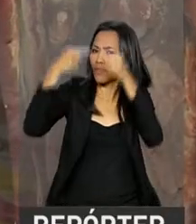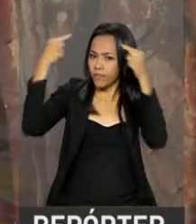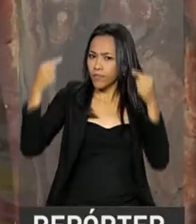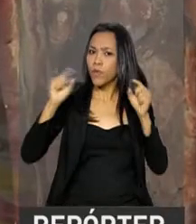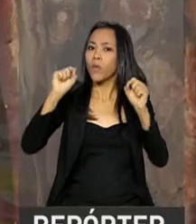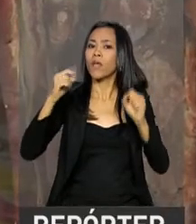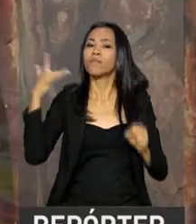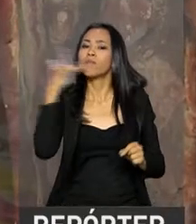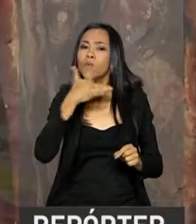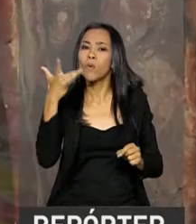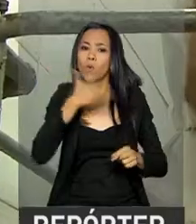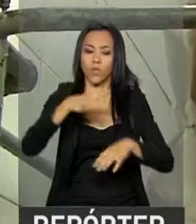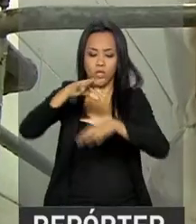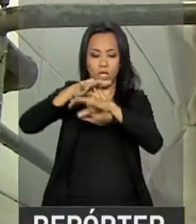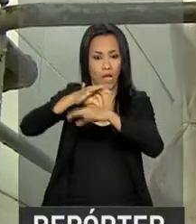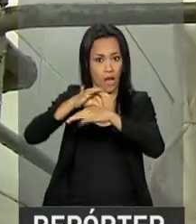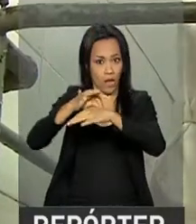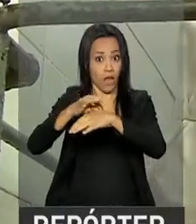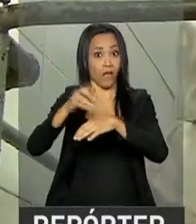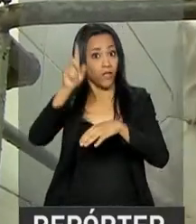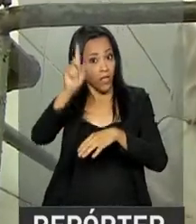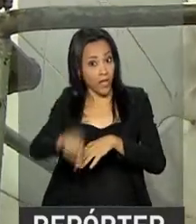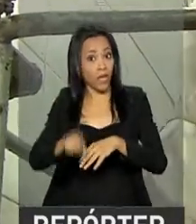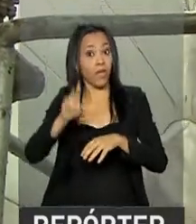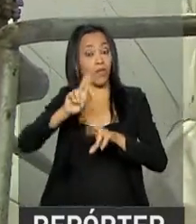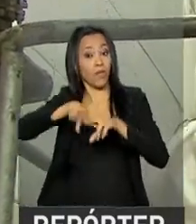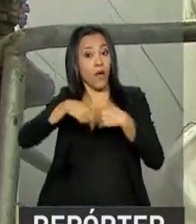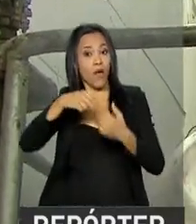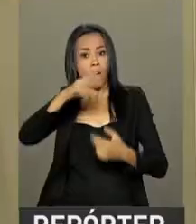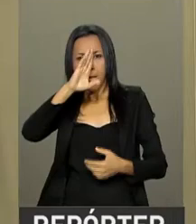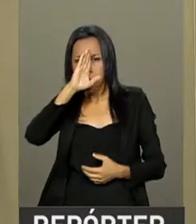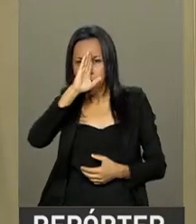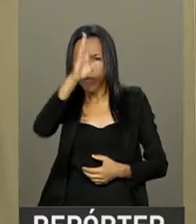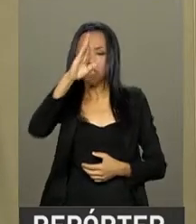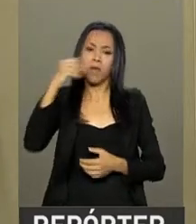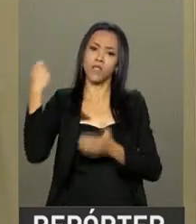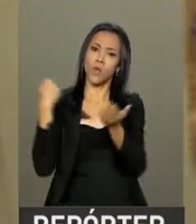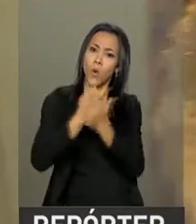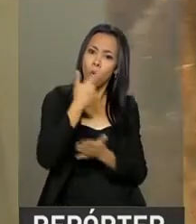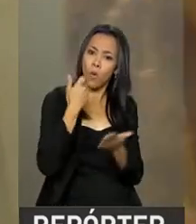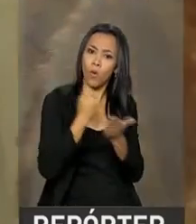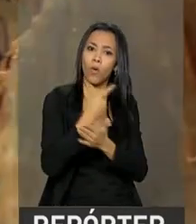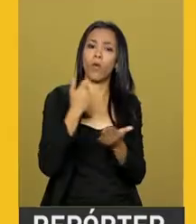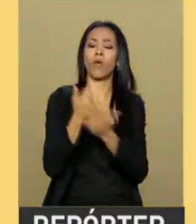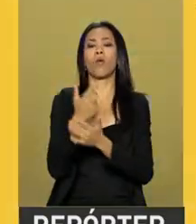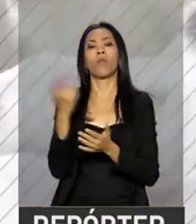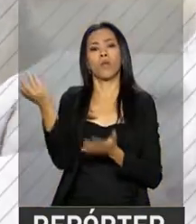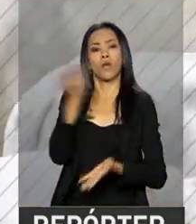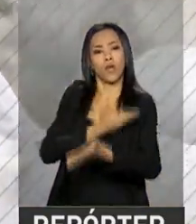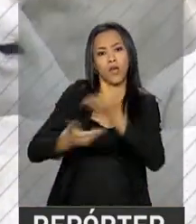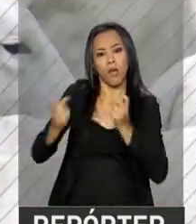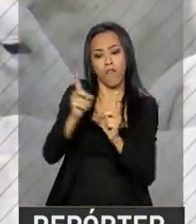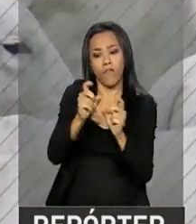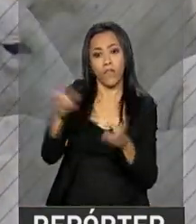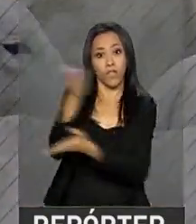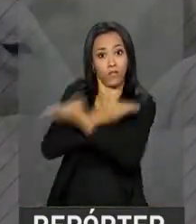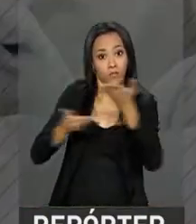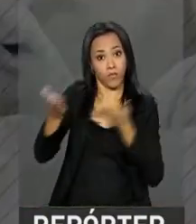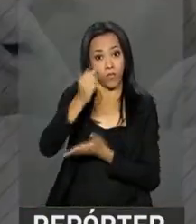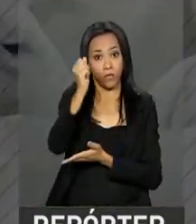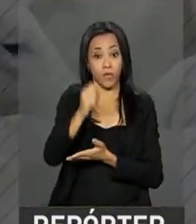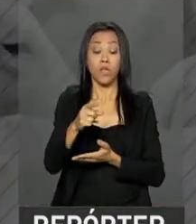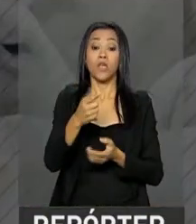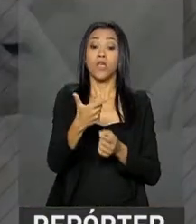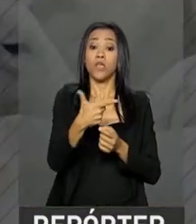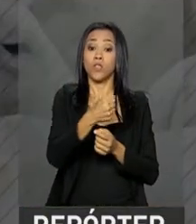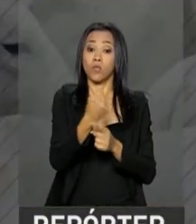é o gosto pela carne, motivo de uma das principais fontes de comércio entre os dois países. Em 2016, o Brasil